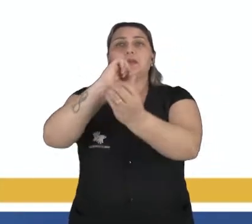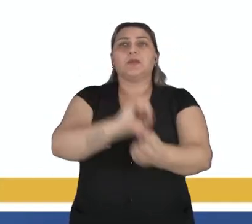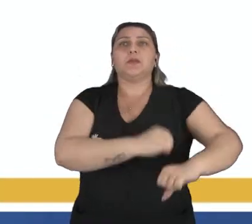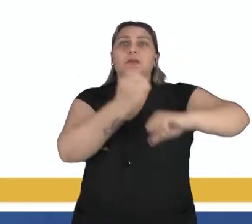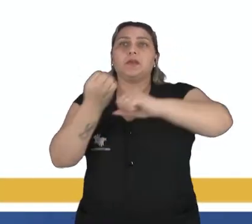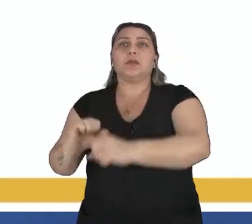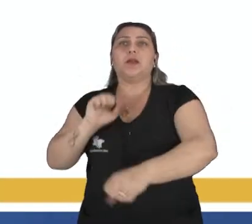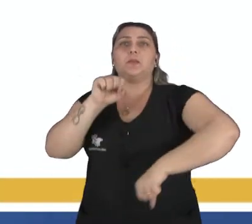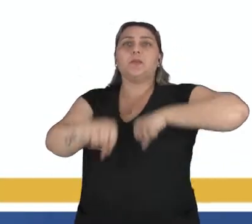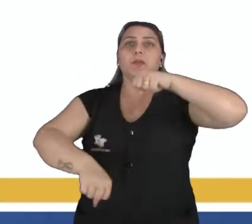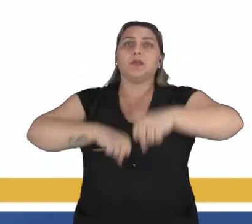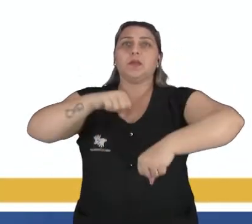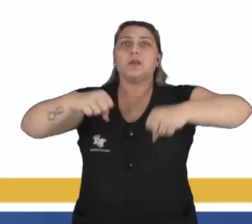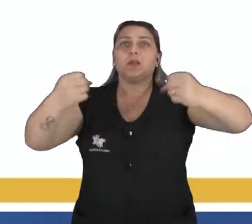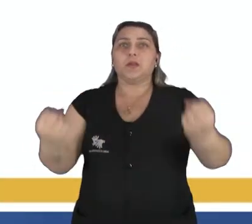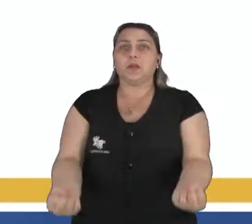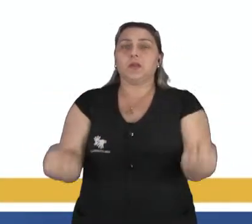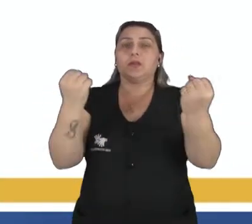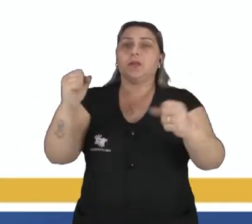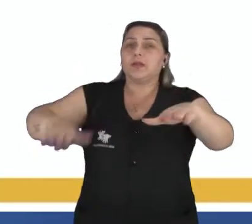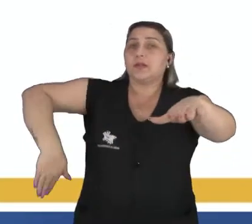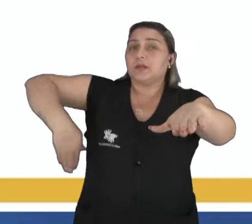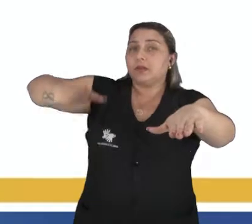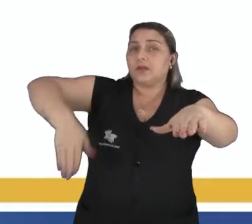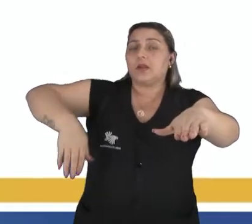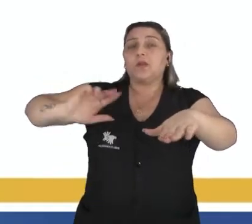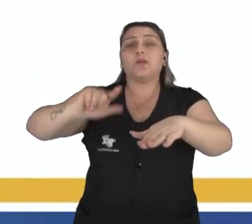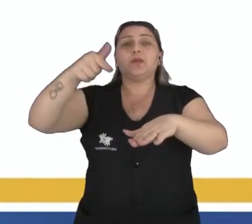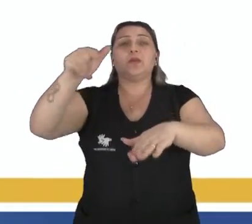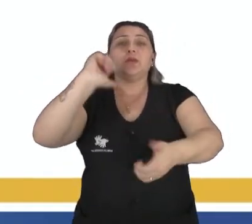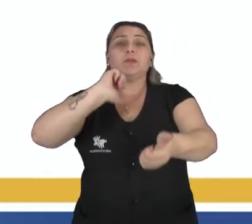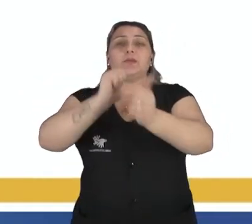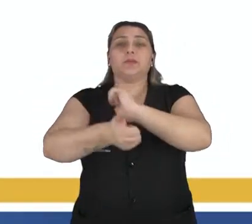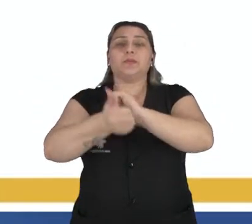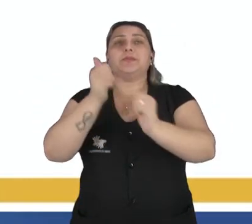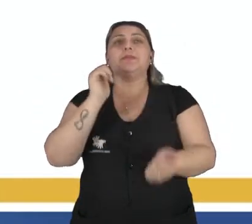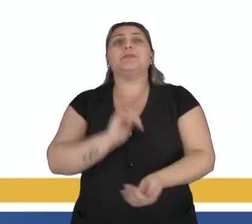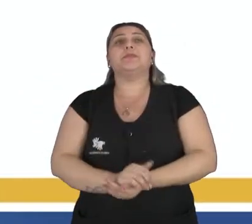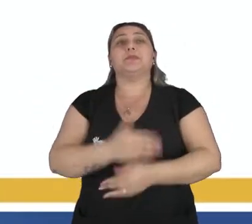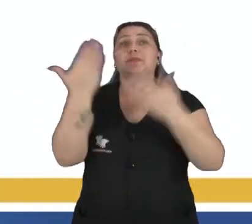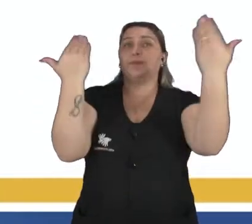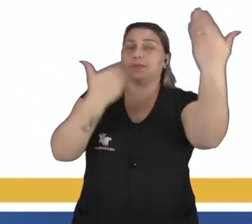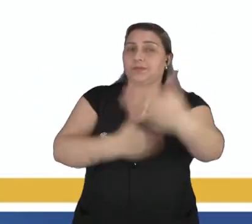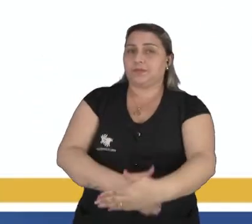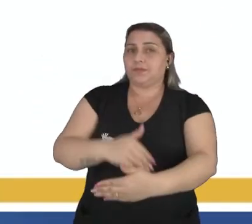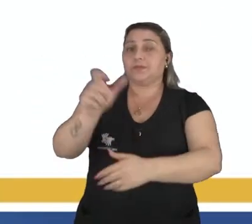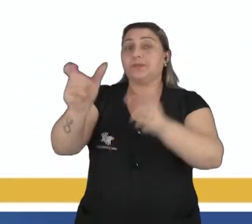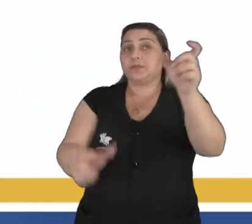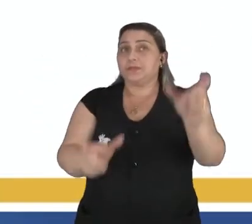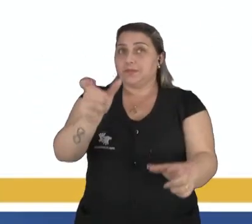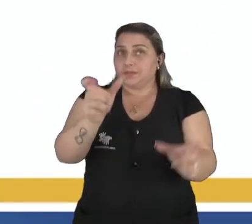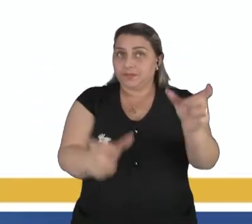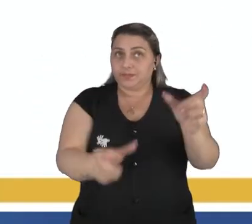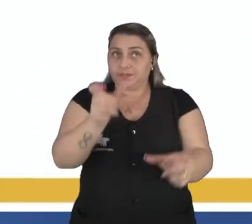remo, o ciclismo, levantamento de peso, natação e etc. Nessas provas, os adversários